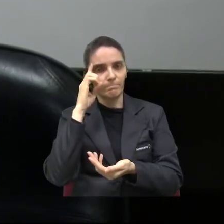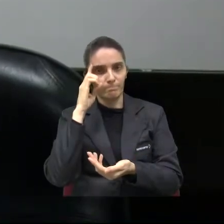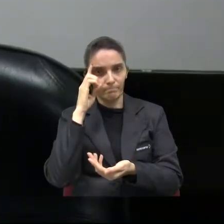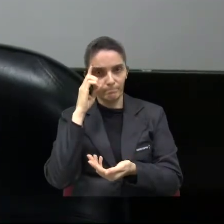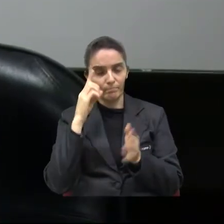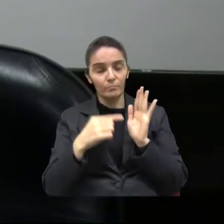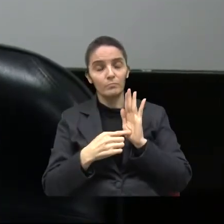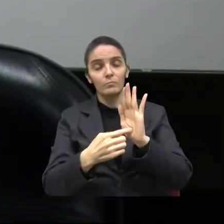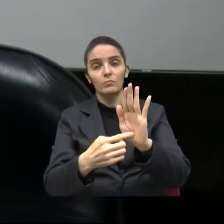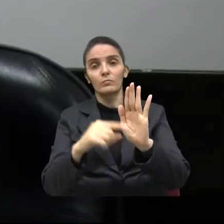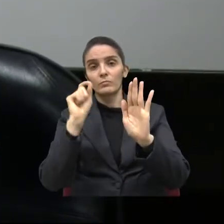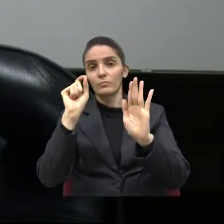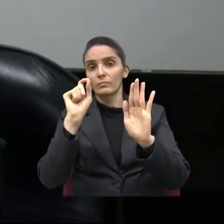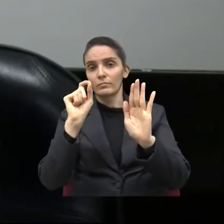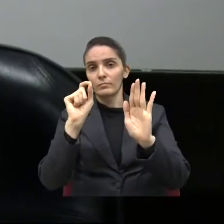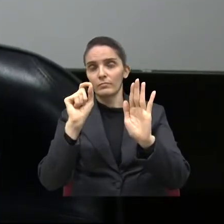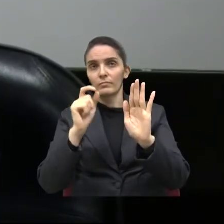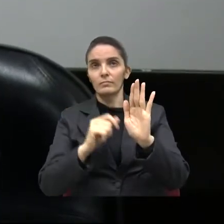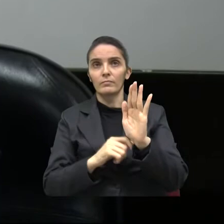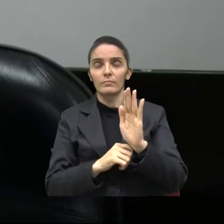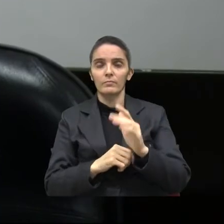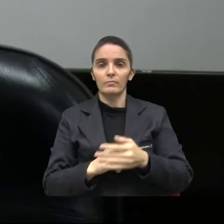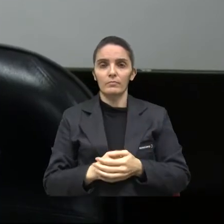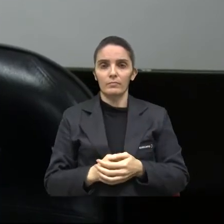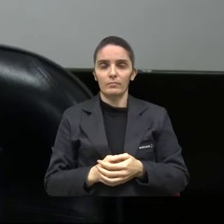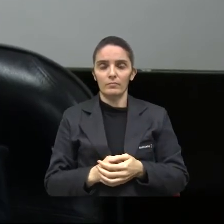mostra essa passagem, porque